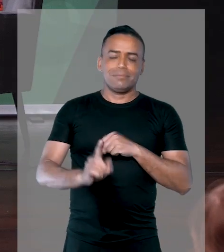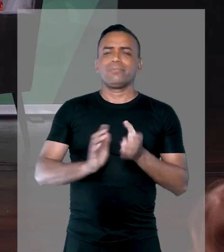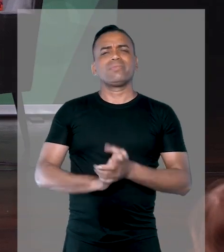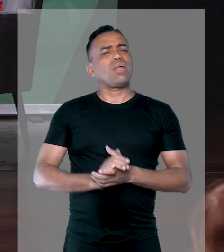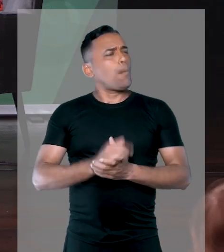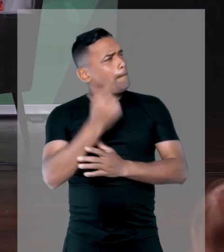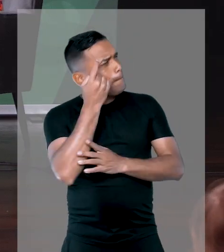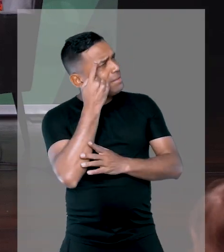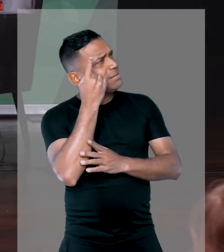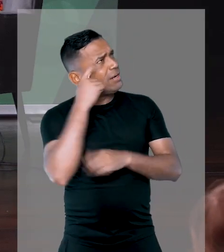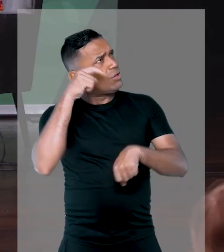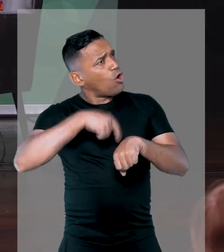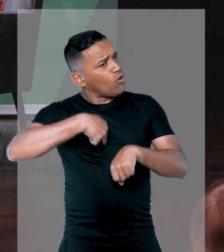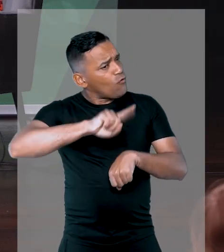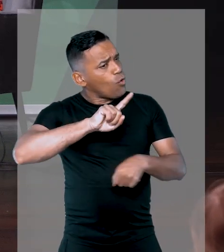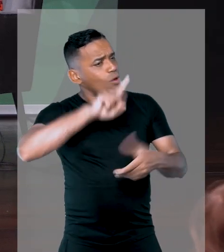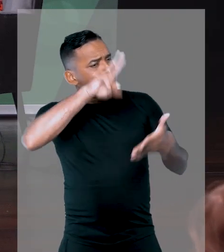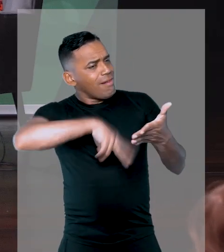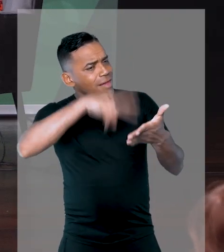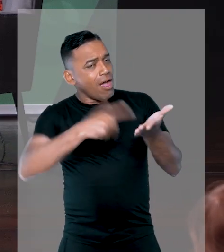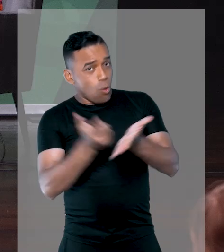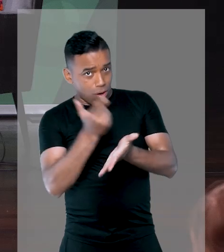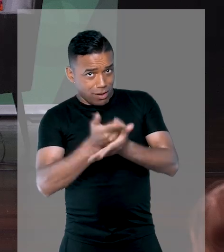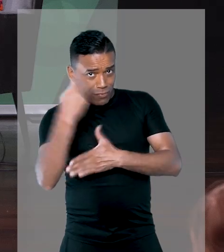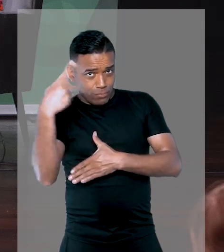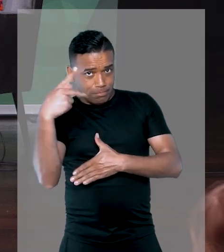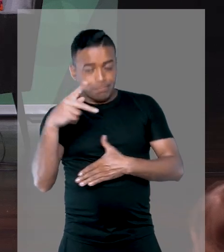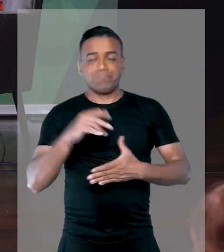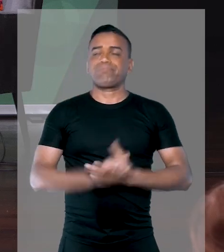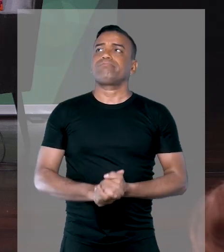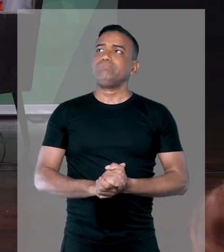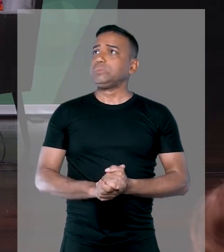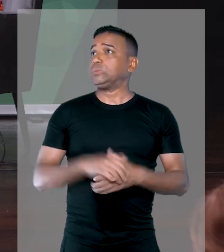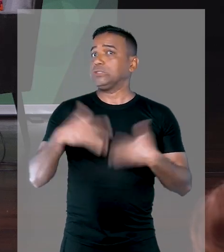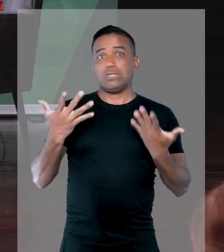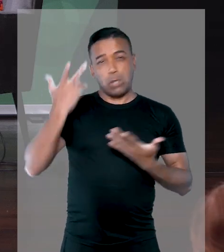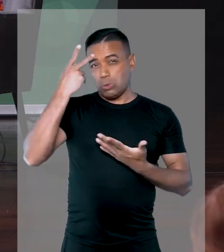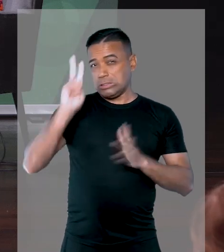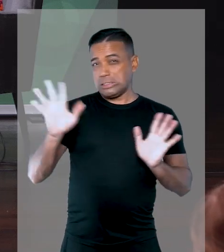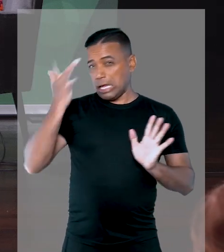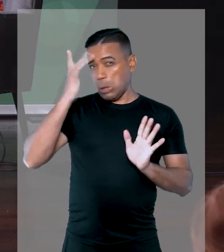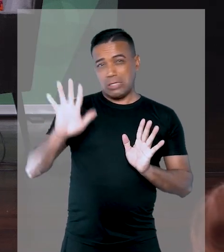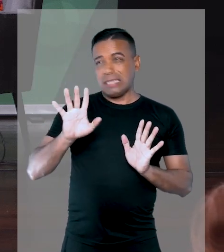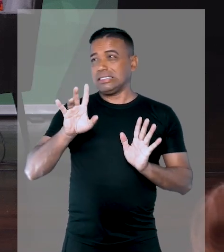fiquei pensando na leitura do livro, que talvez não sei, né, se isso faz sentido para você,